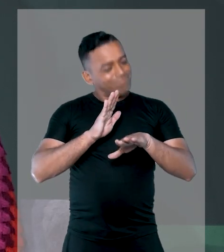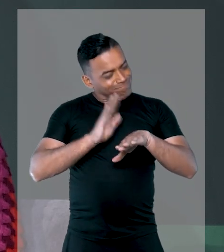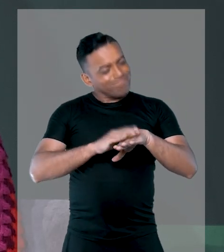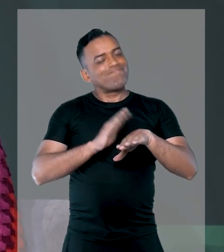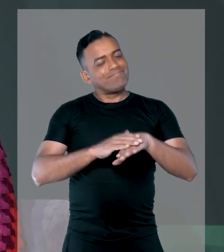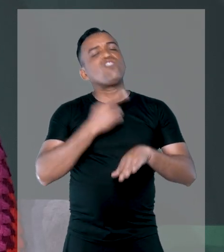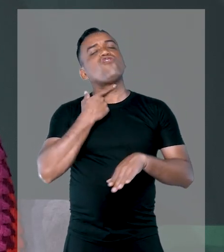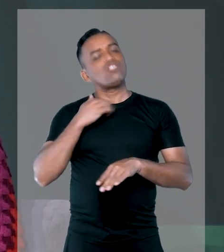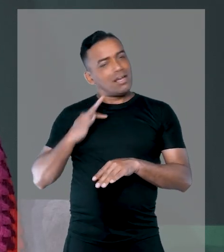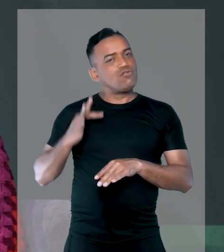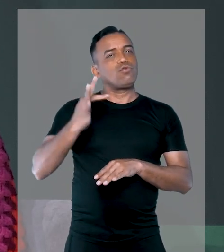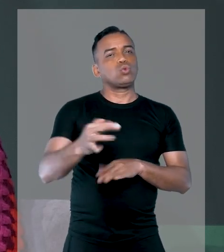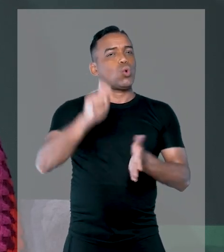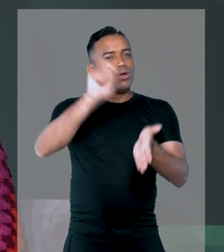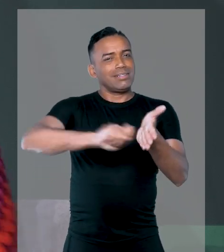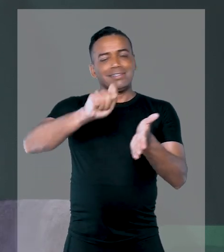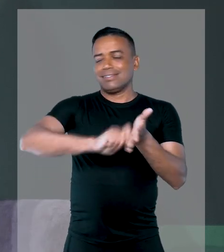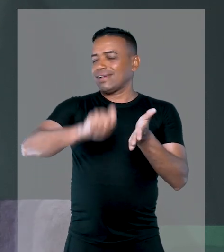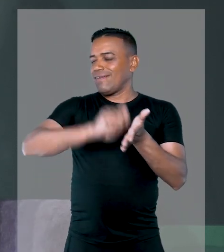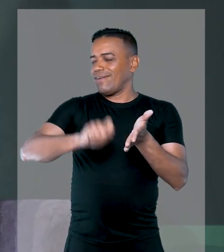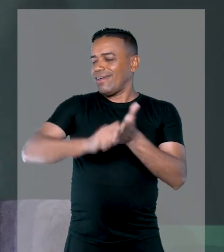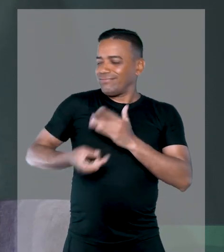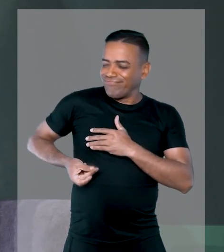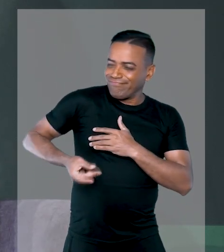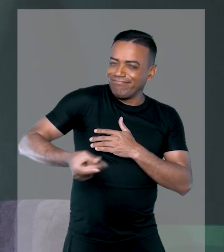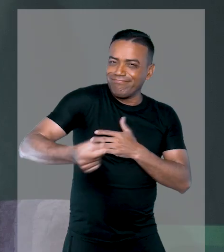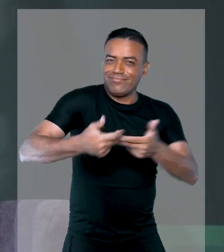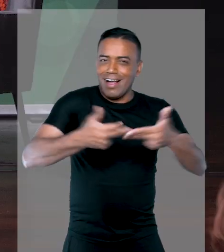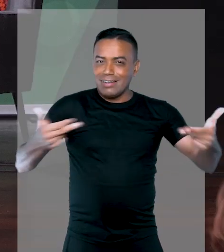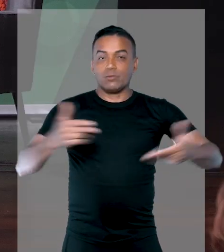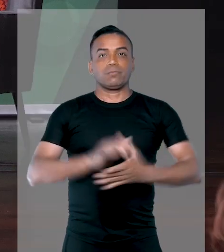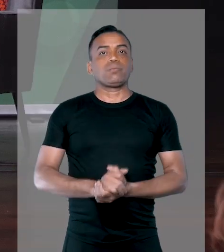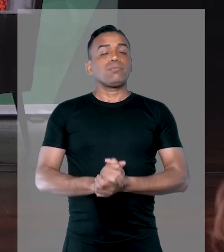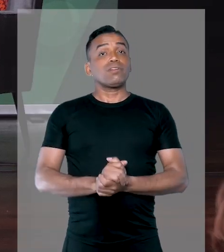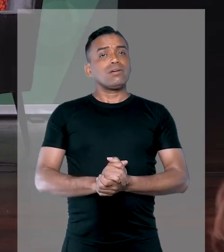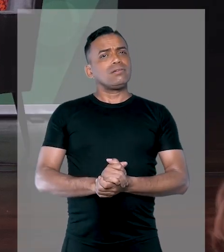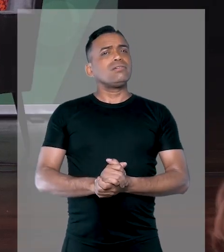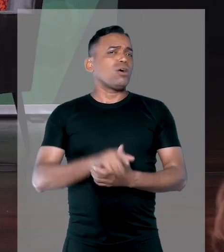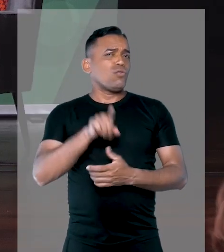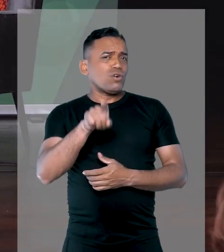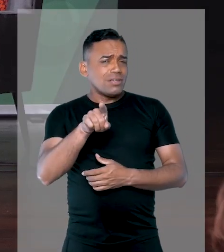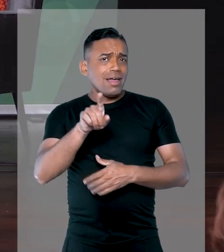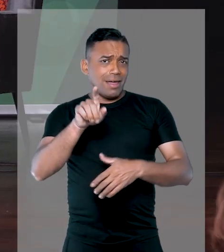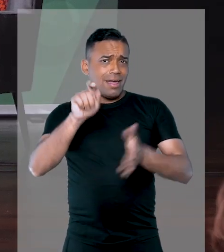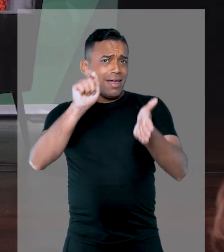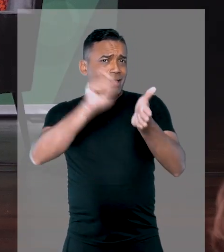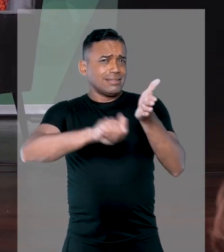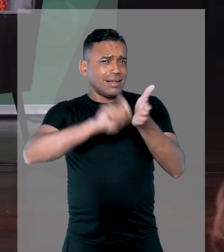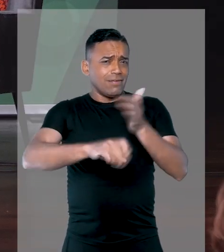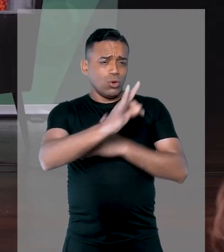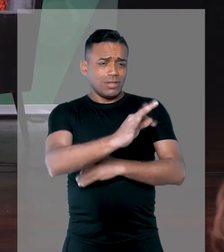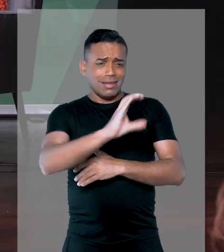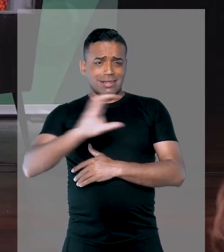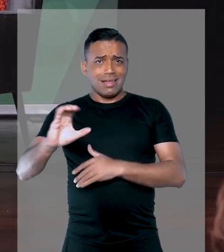vontade. O futuro, espero que ele seja longo. Quando você escreveu o TCC, Letícia, você